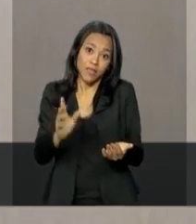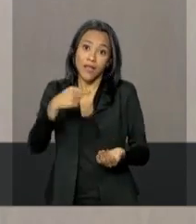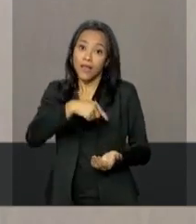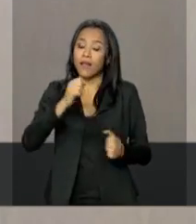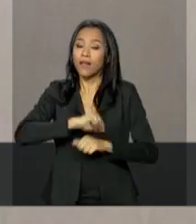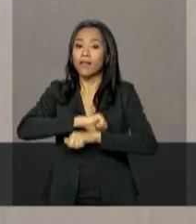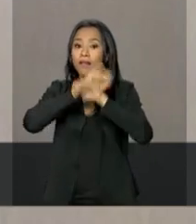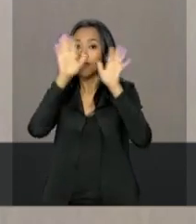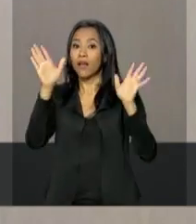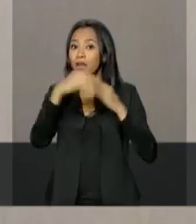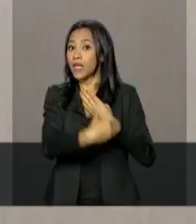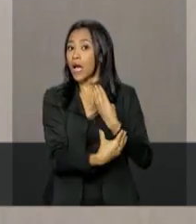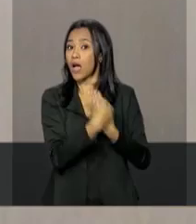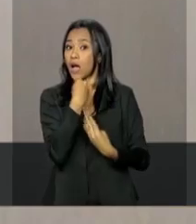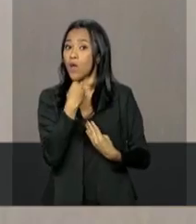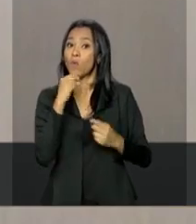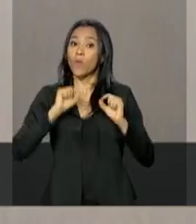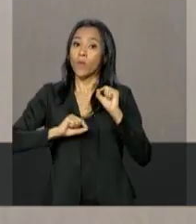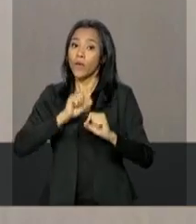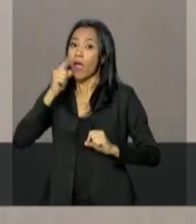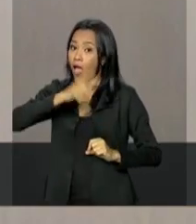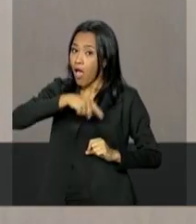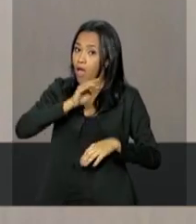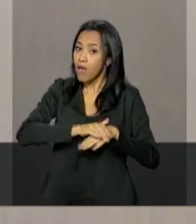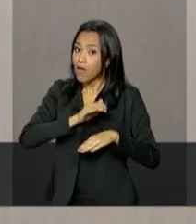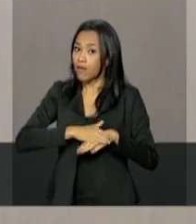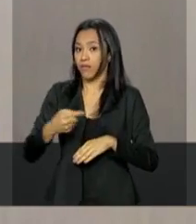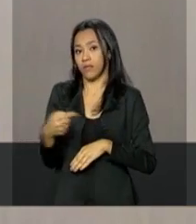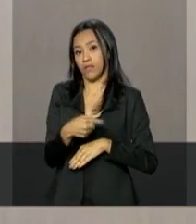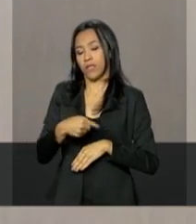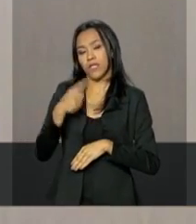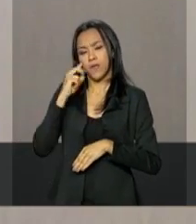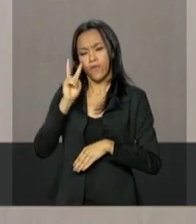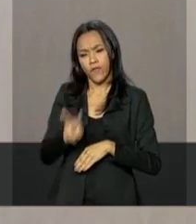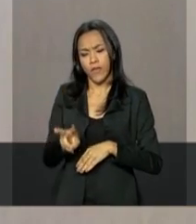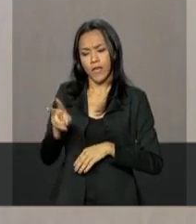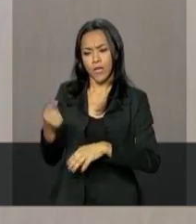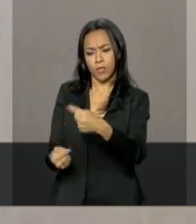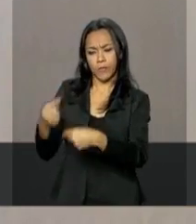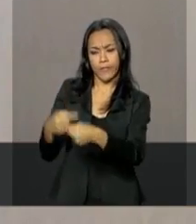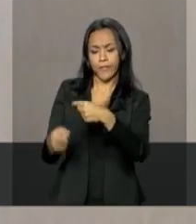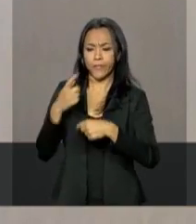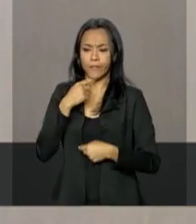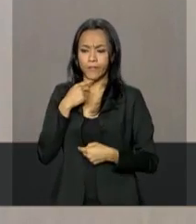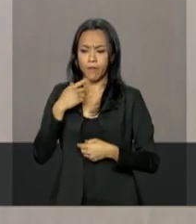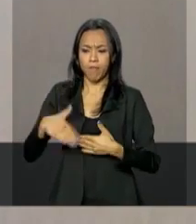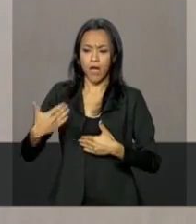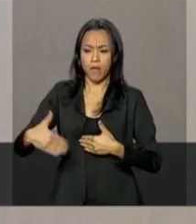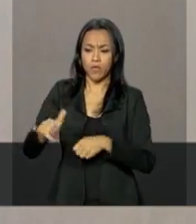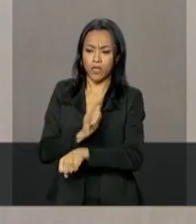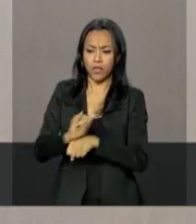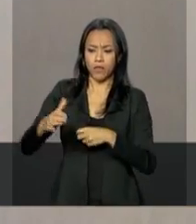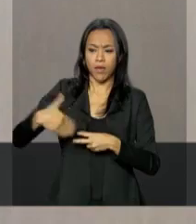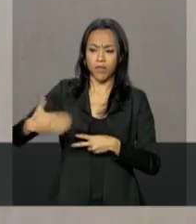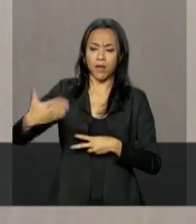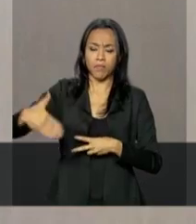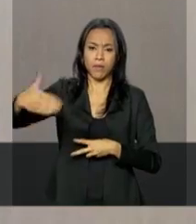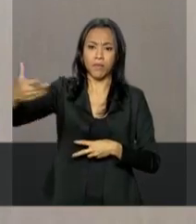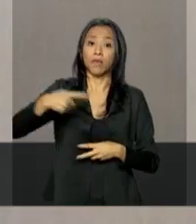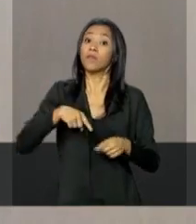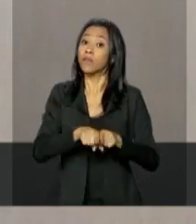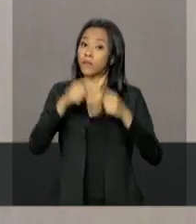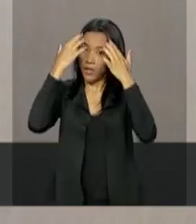tão importante, porque a partir dele é que se pode olhar para as políticas, para as ações, e além de fazer uma